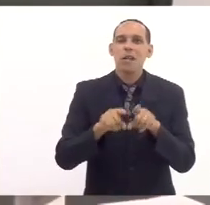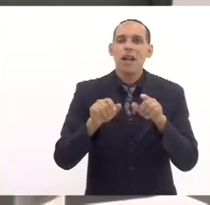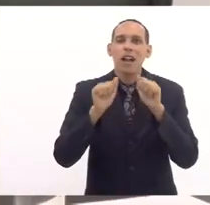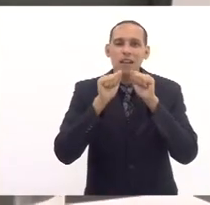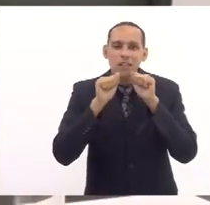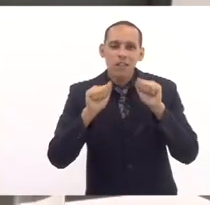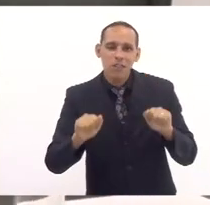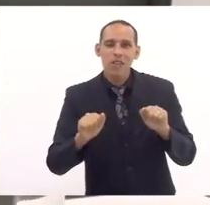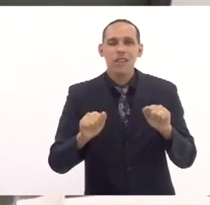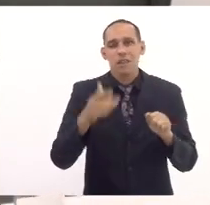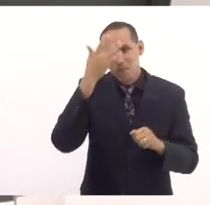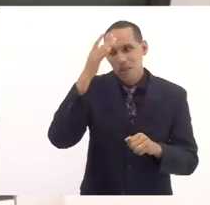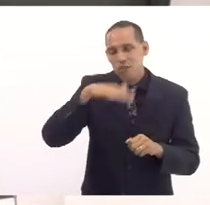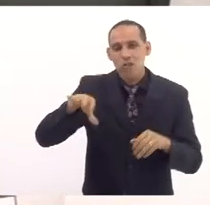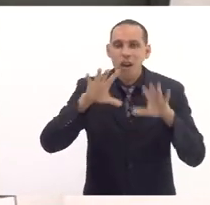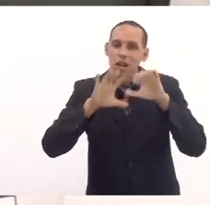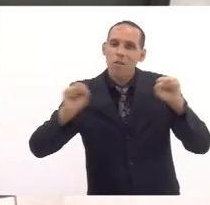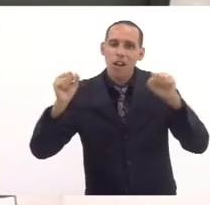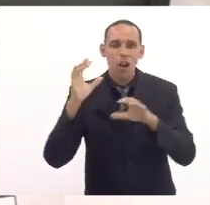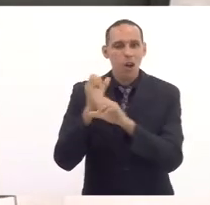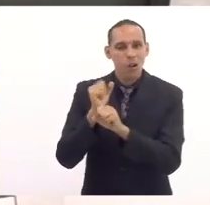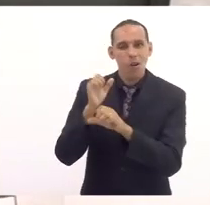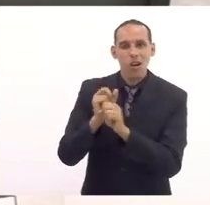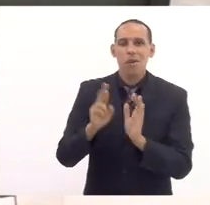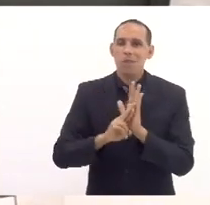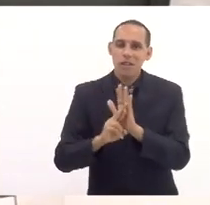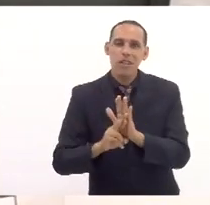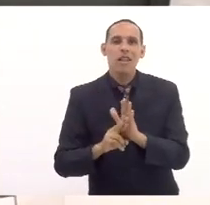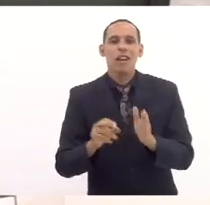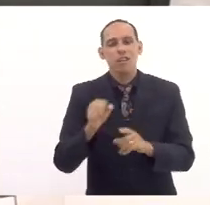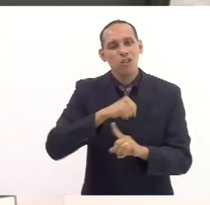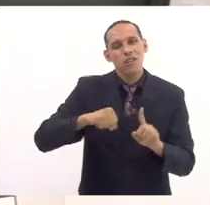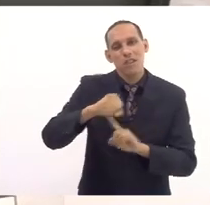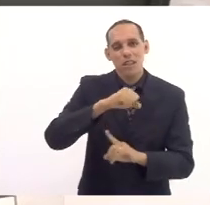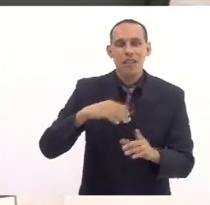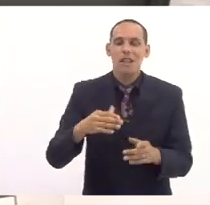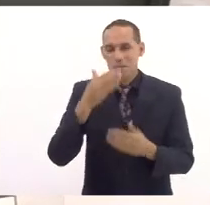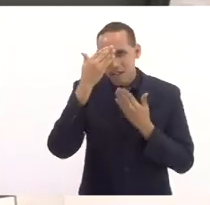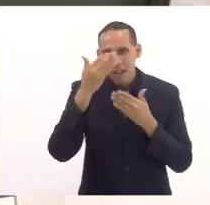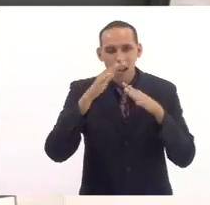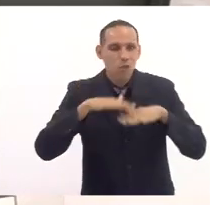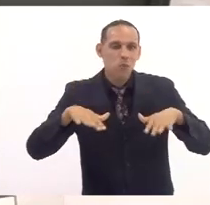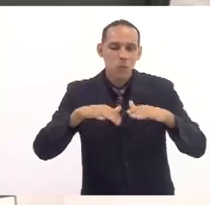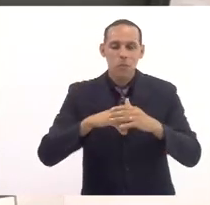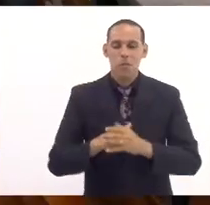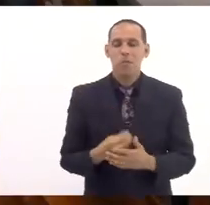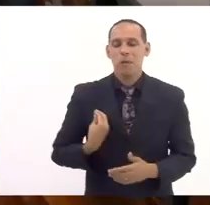Tribunal de Contas, ao representante da sociedade civil, agradecer a presença de todos. Muito obrigado.